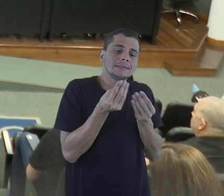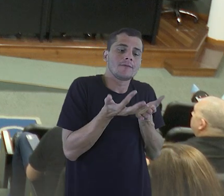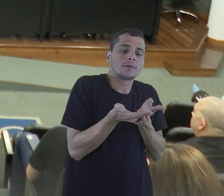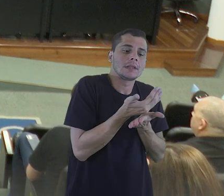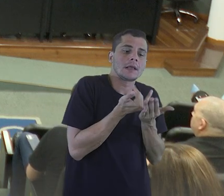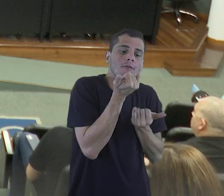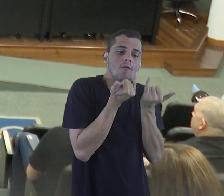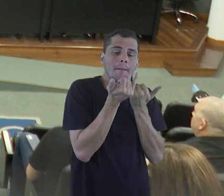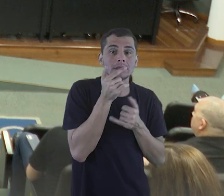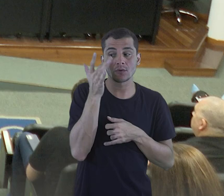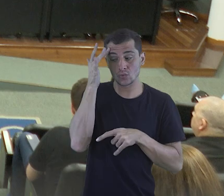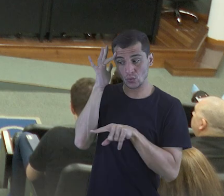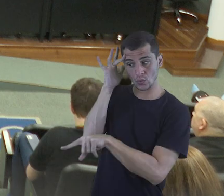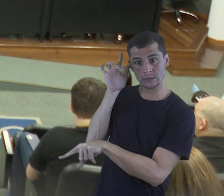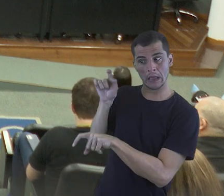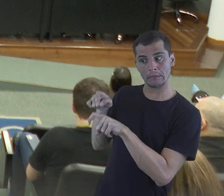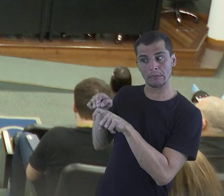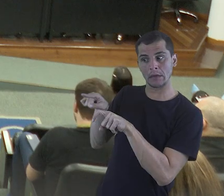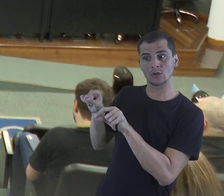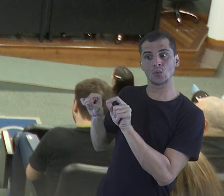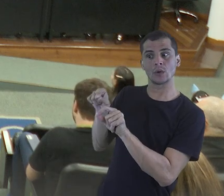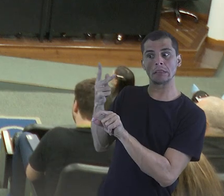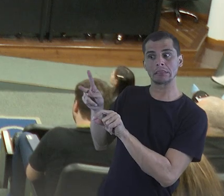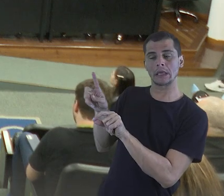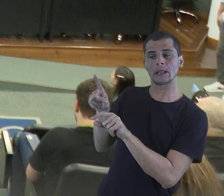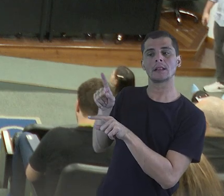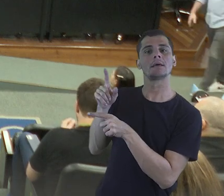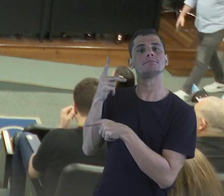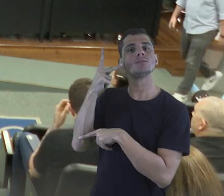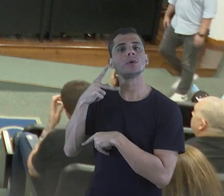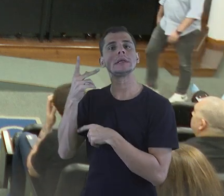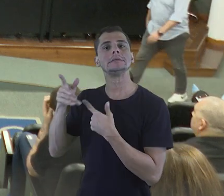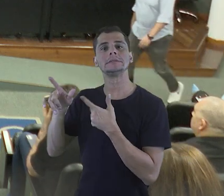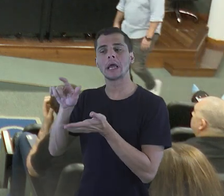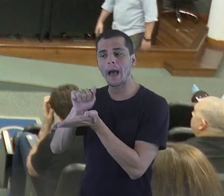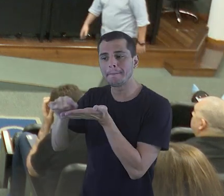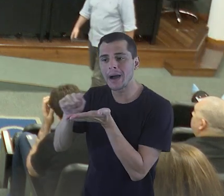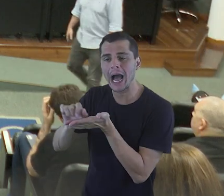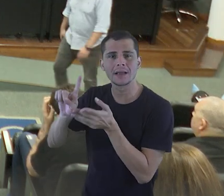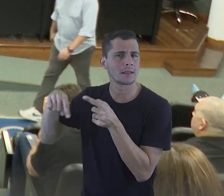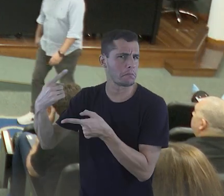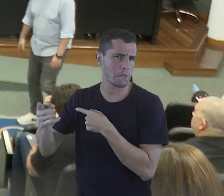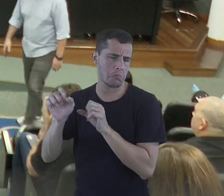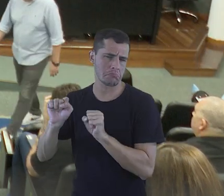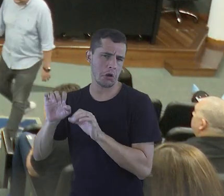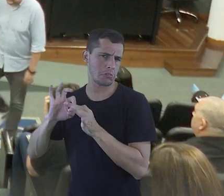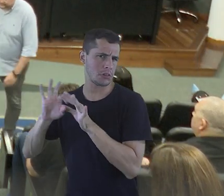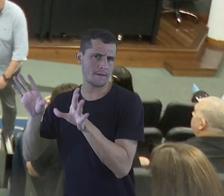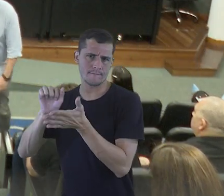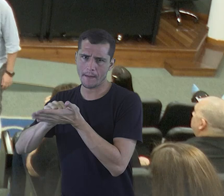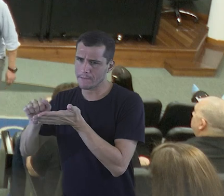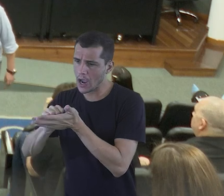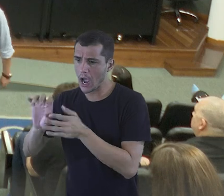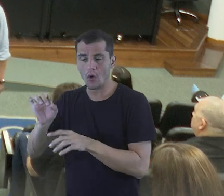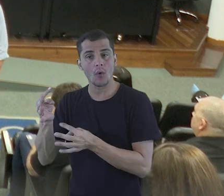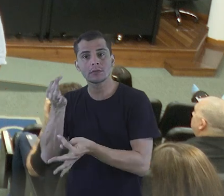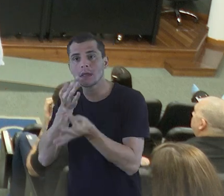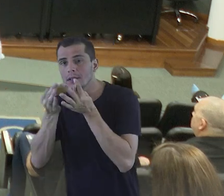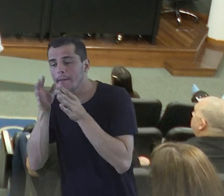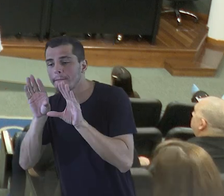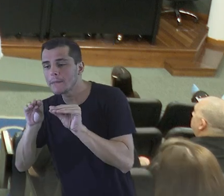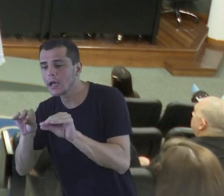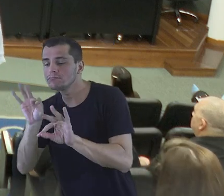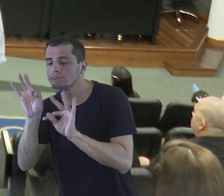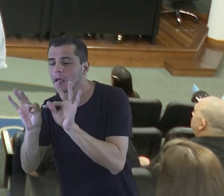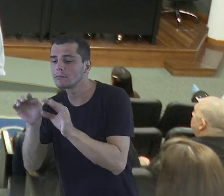médico vai fazer e daí ele tem que ter uma política de descarte dessa informação uma política de de tratamento e como é que esse